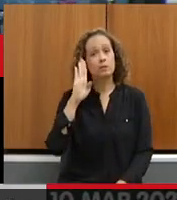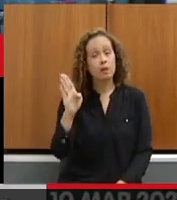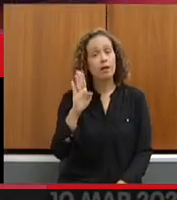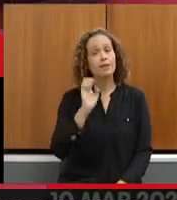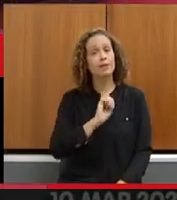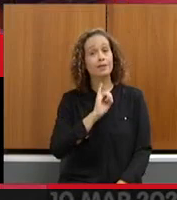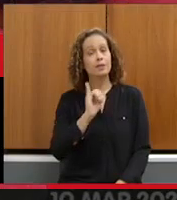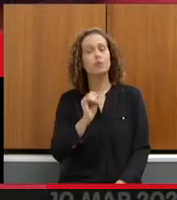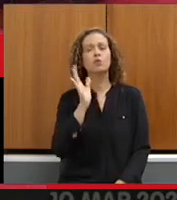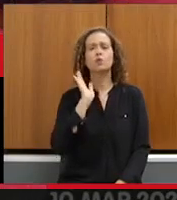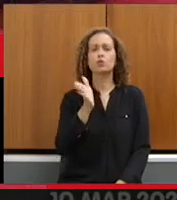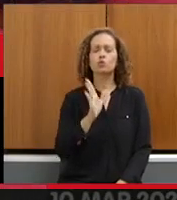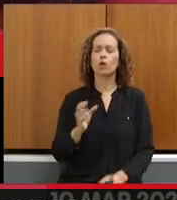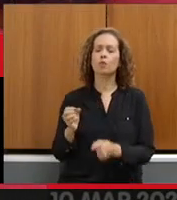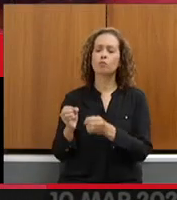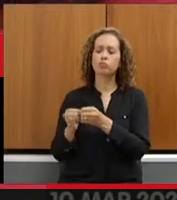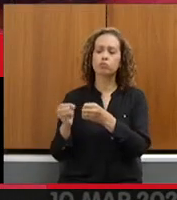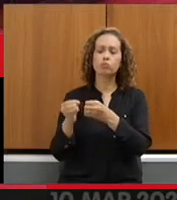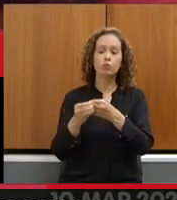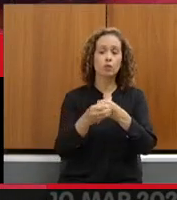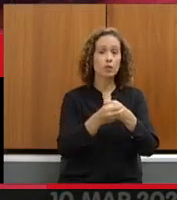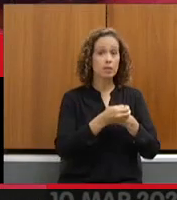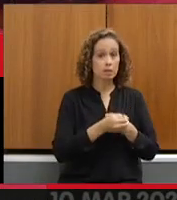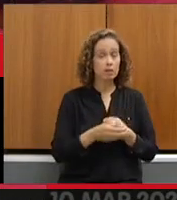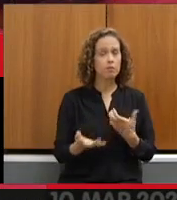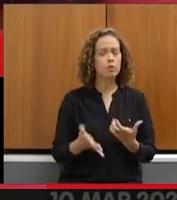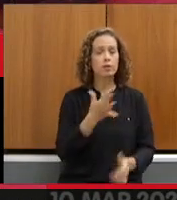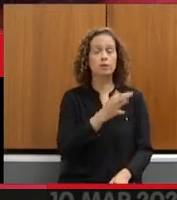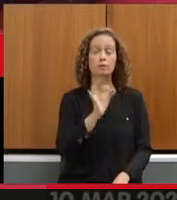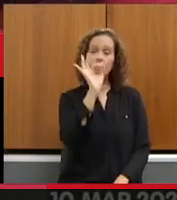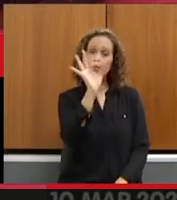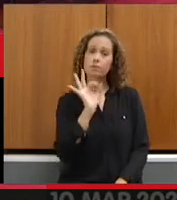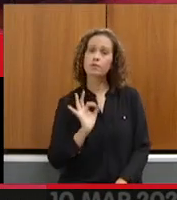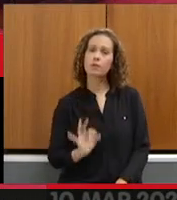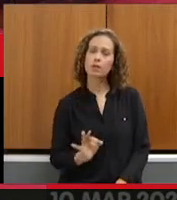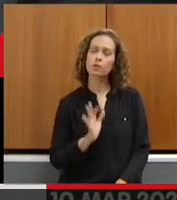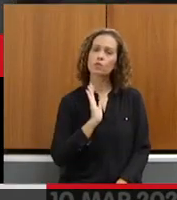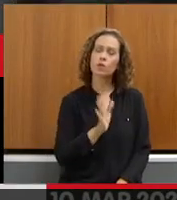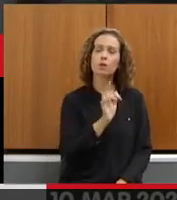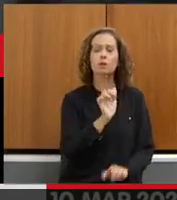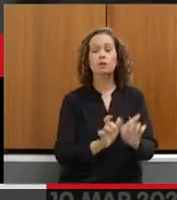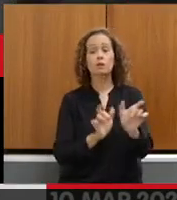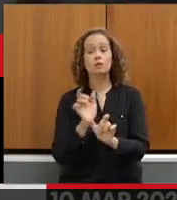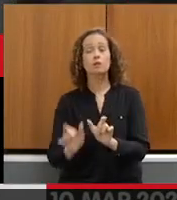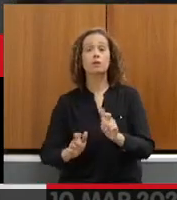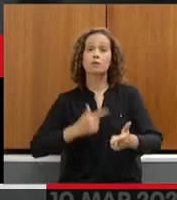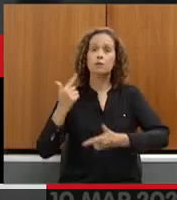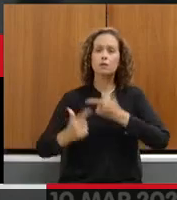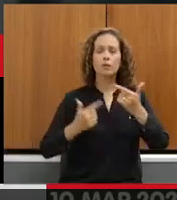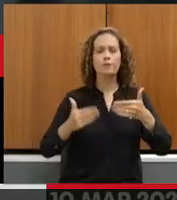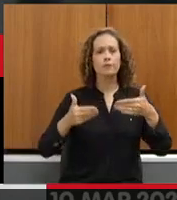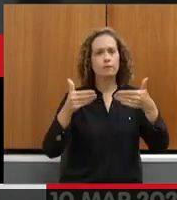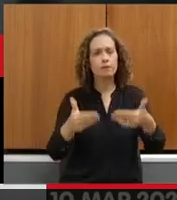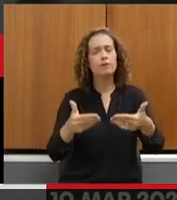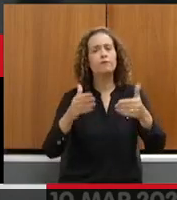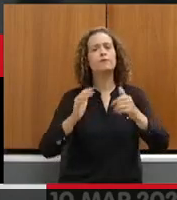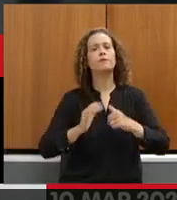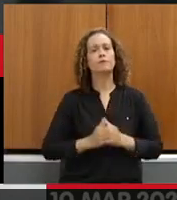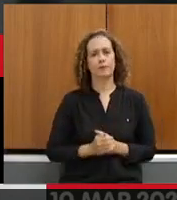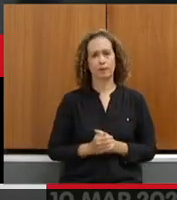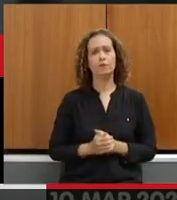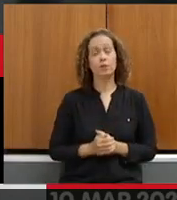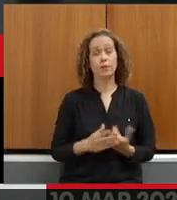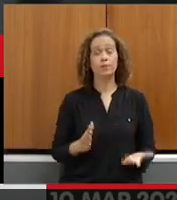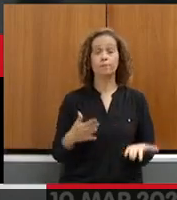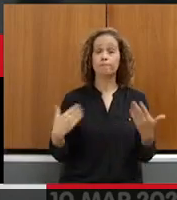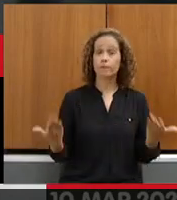distribuídos para os municípios sem por cento do que seria que esse trabalhadores da Linha de Frente ou seja tudo